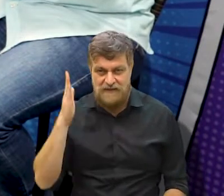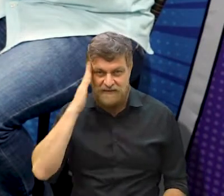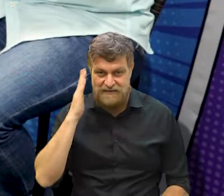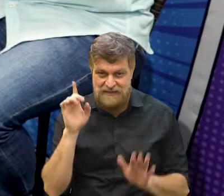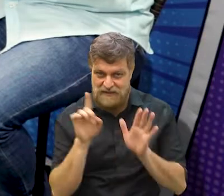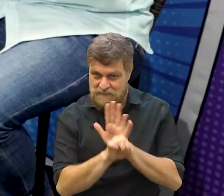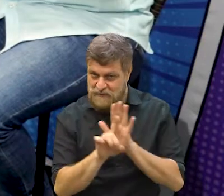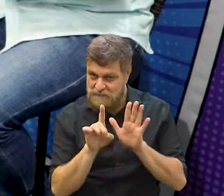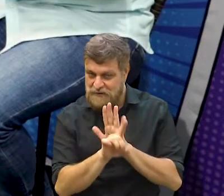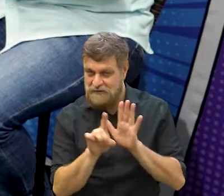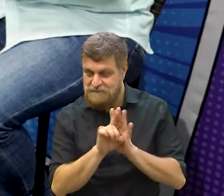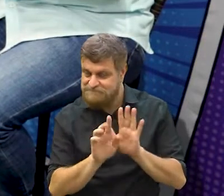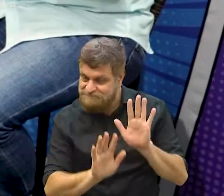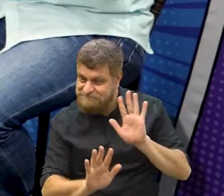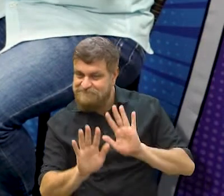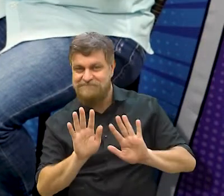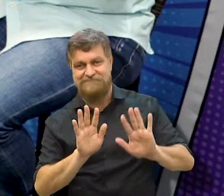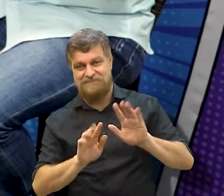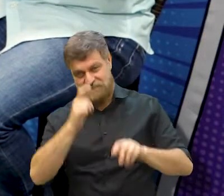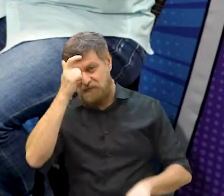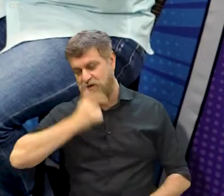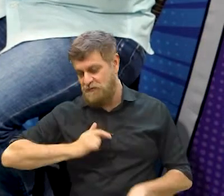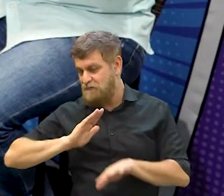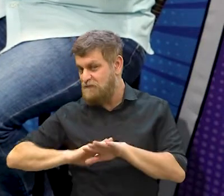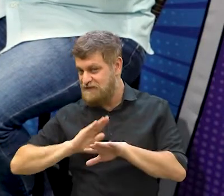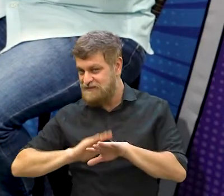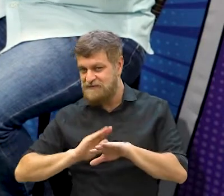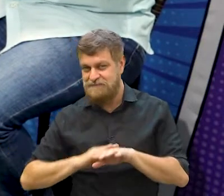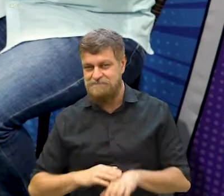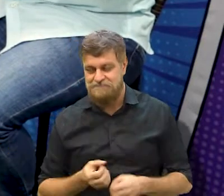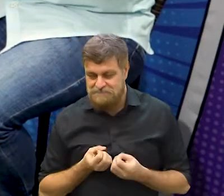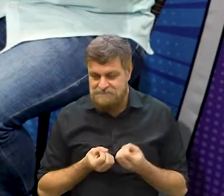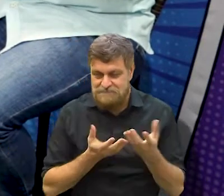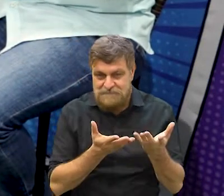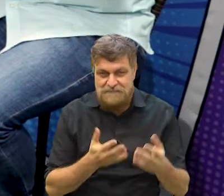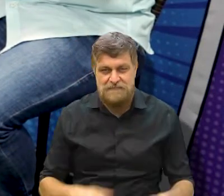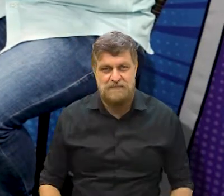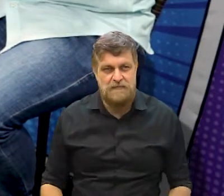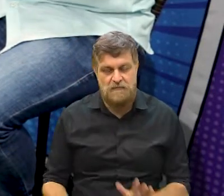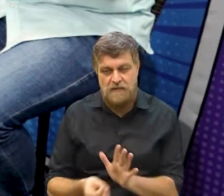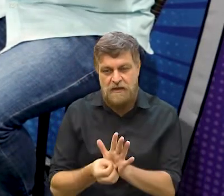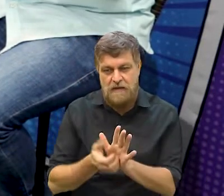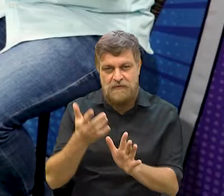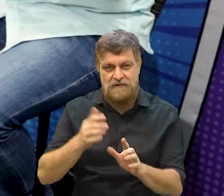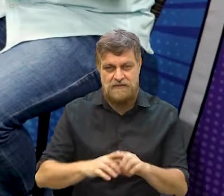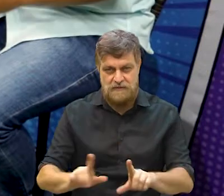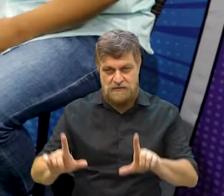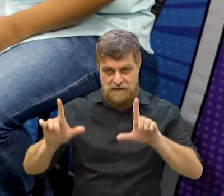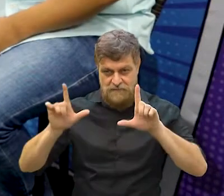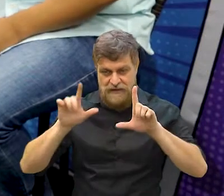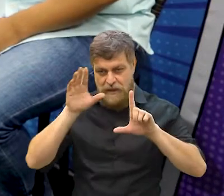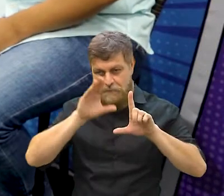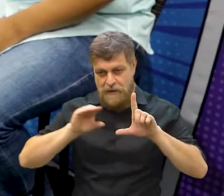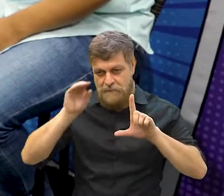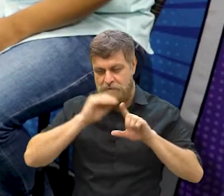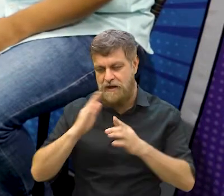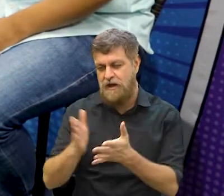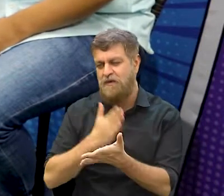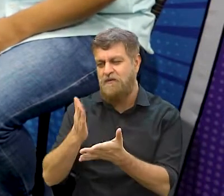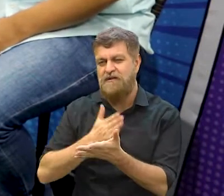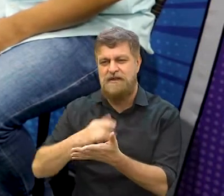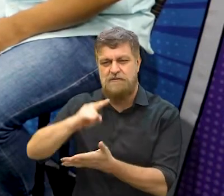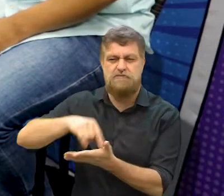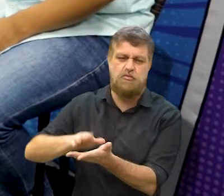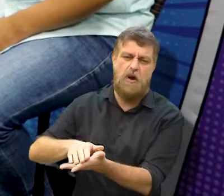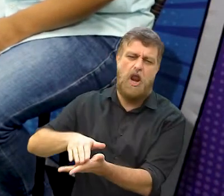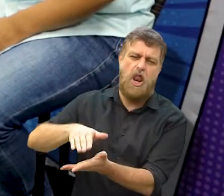pergunta muito injusta que eu vou fazer, que às vezes quando vem um escritor aqui com muitos livros,